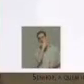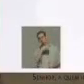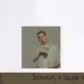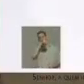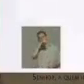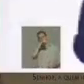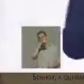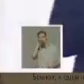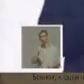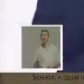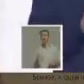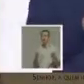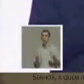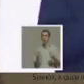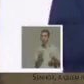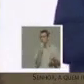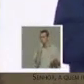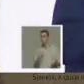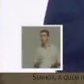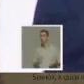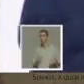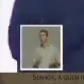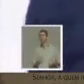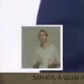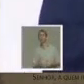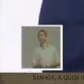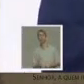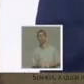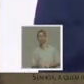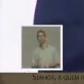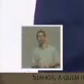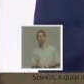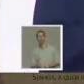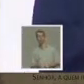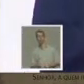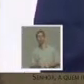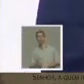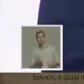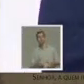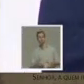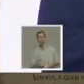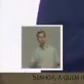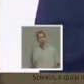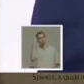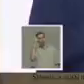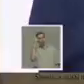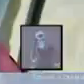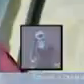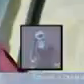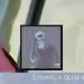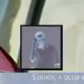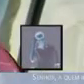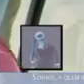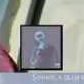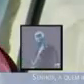O quadro geral, que não é o que nós queremos meditar hoje, o retrato do pai é de um